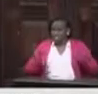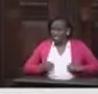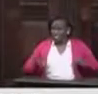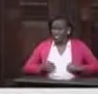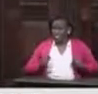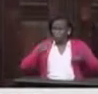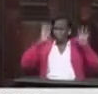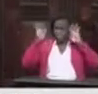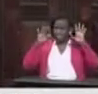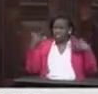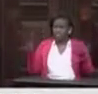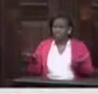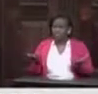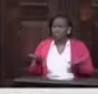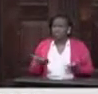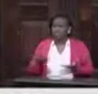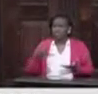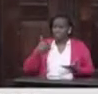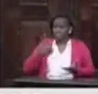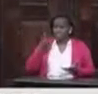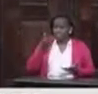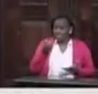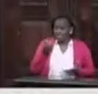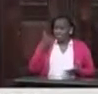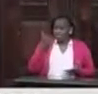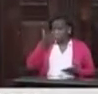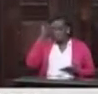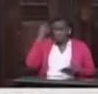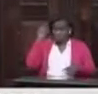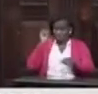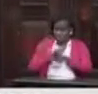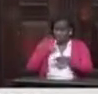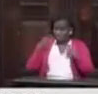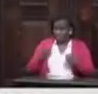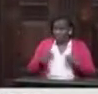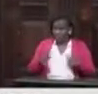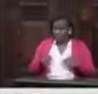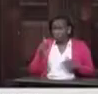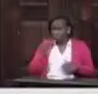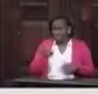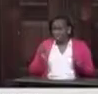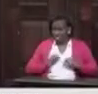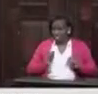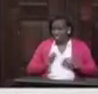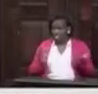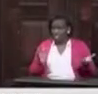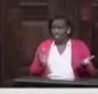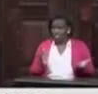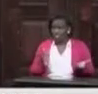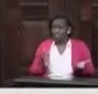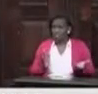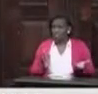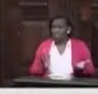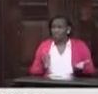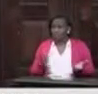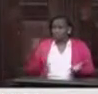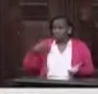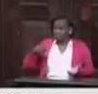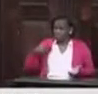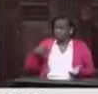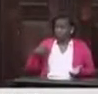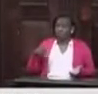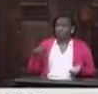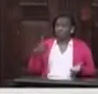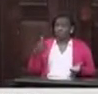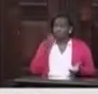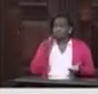possível imaginar que aos 61 anos alguém possa chegar ao mercado de trabalho e conseguir um salário